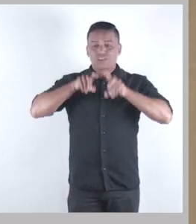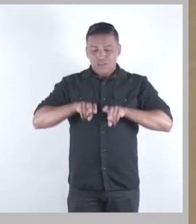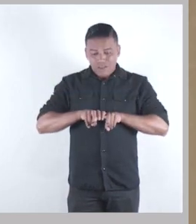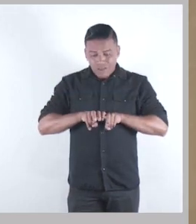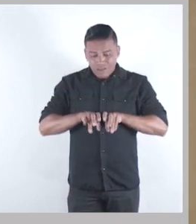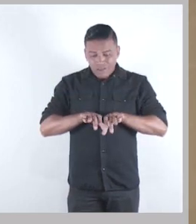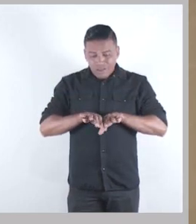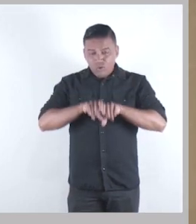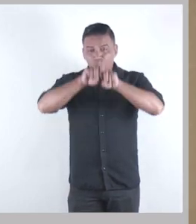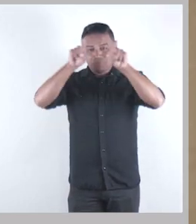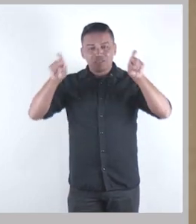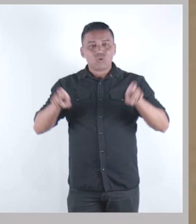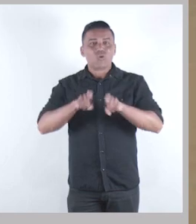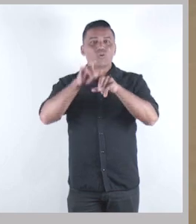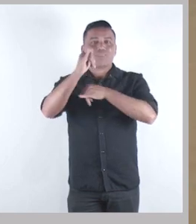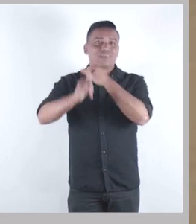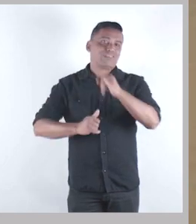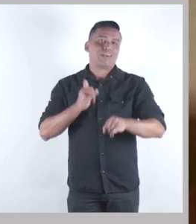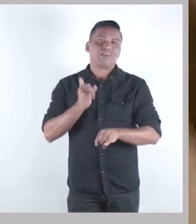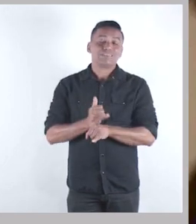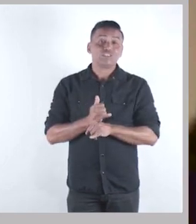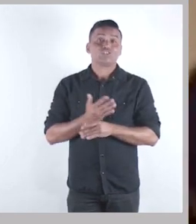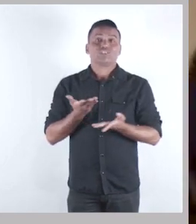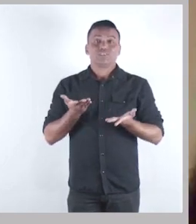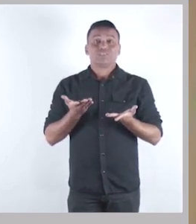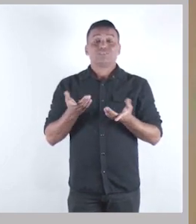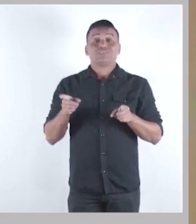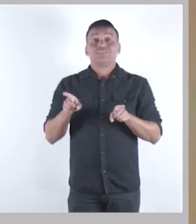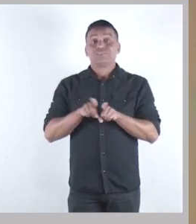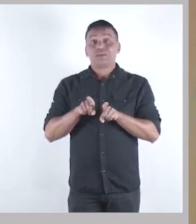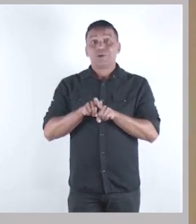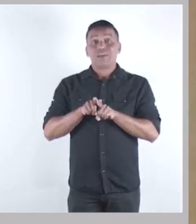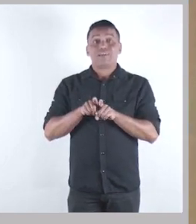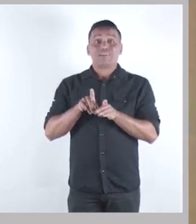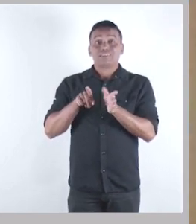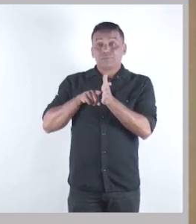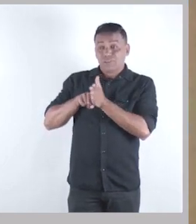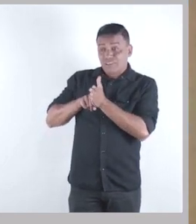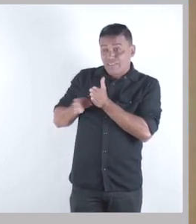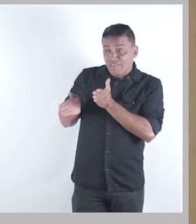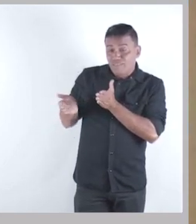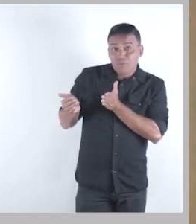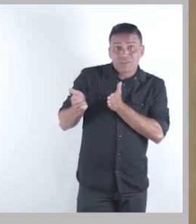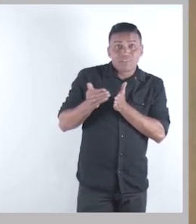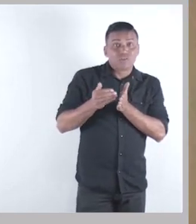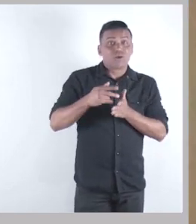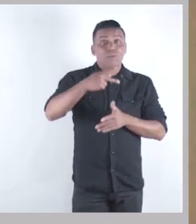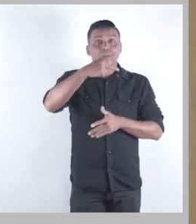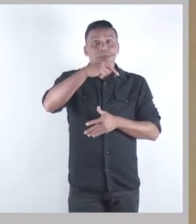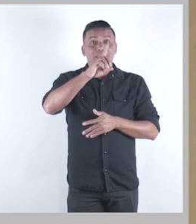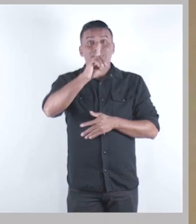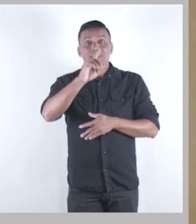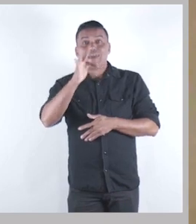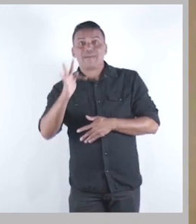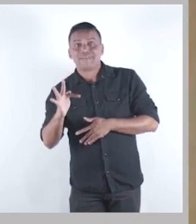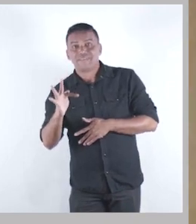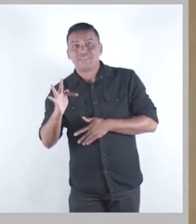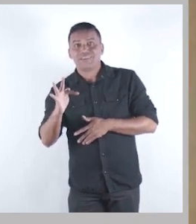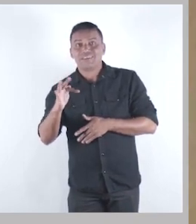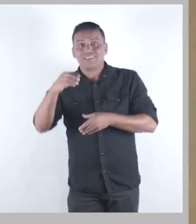hoje em dia até poderíamos falar de uma base de dados que contém livros em PDF para serem lidos numa biblioteca,